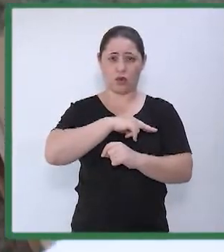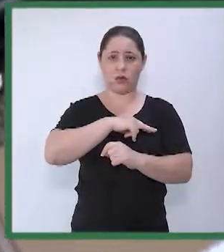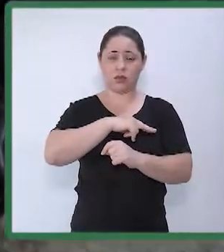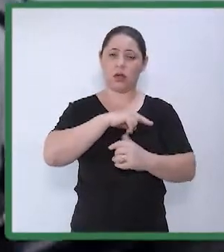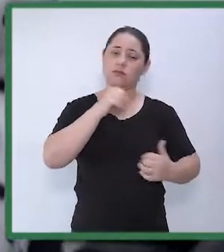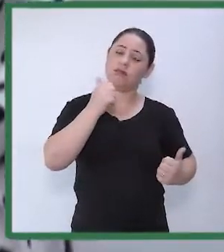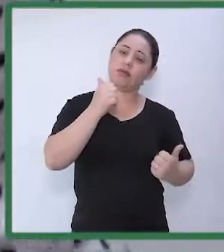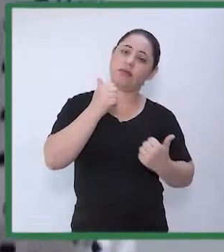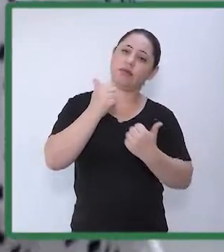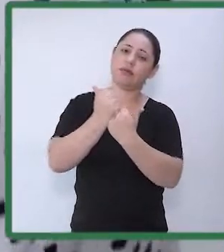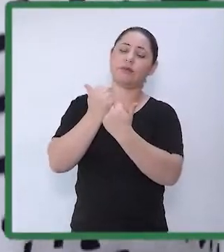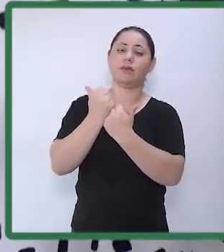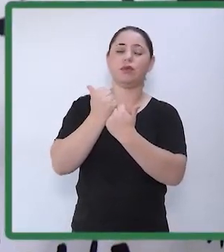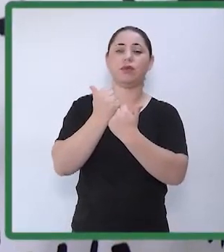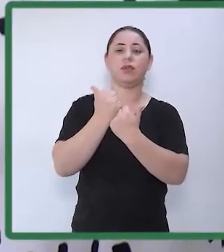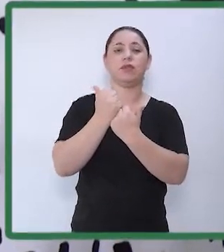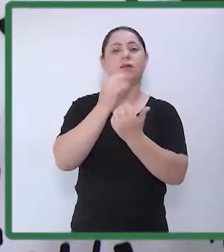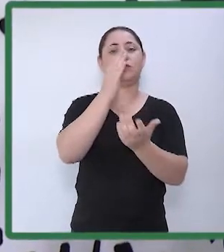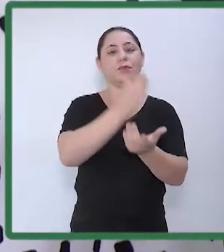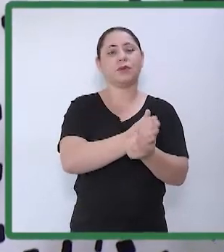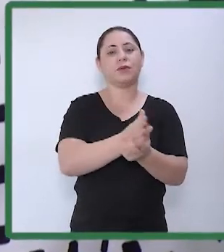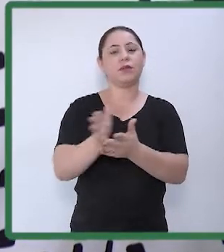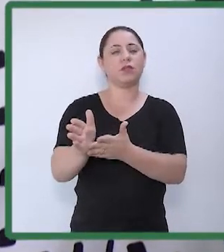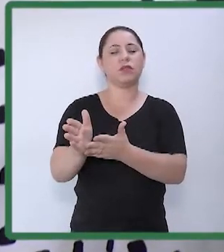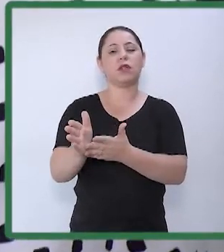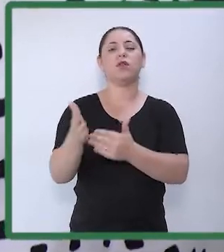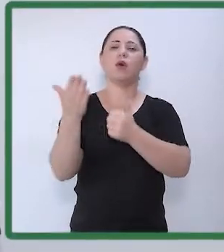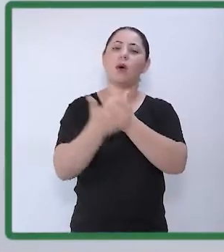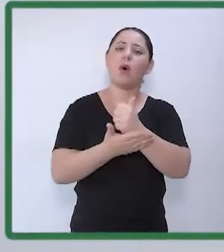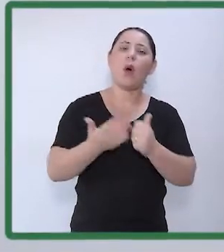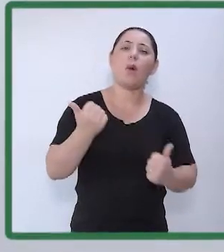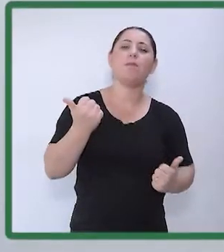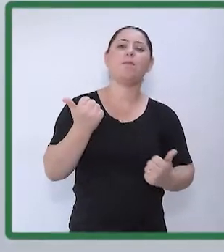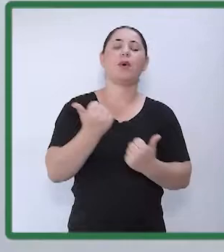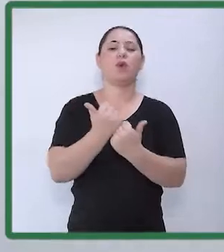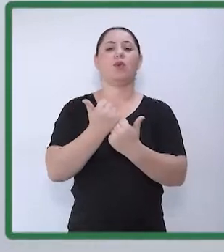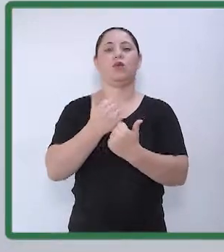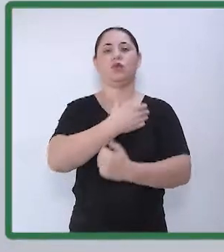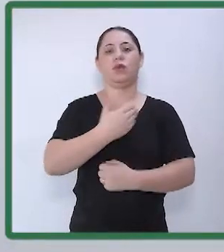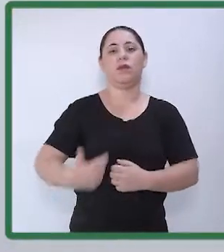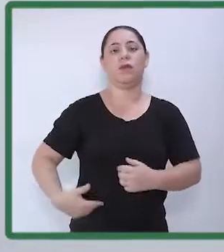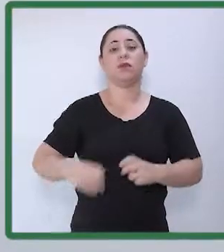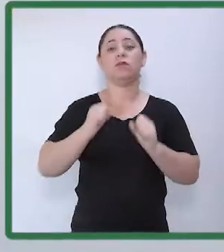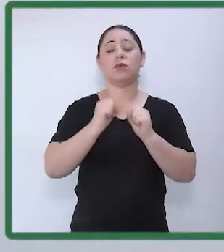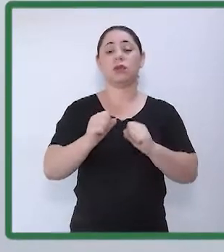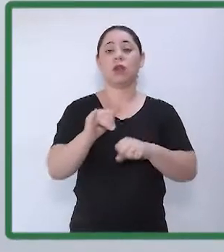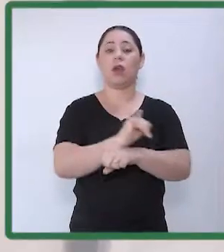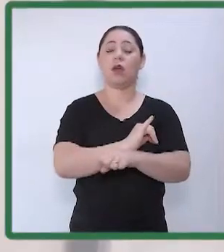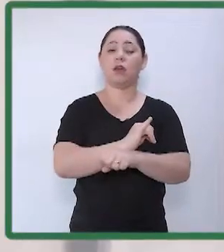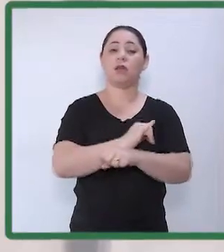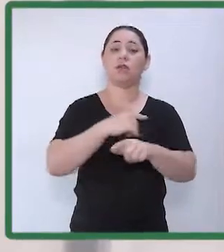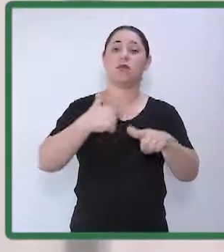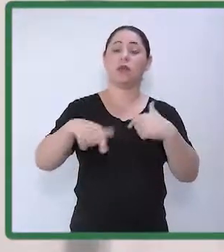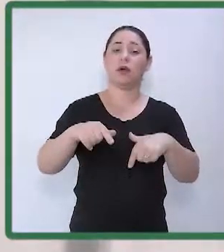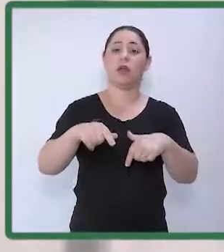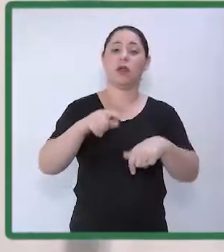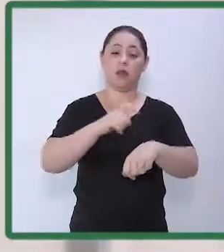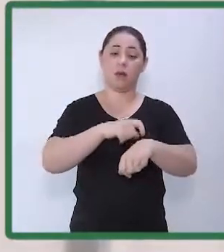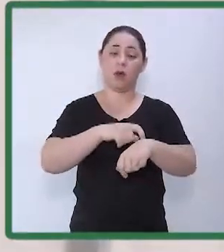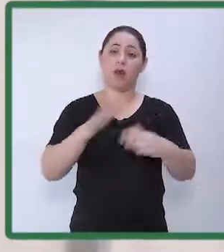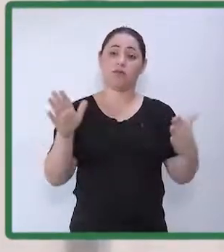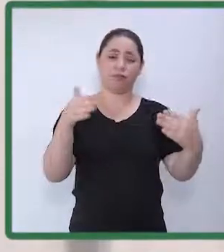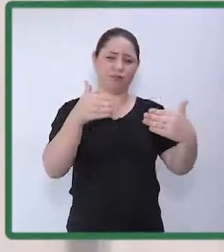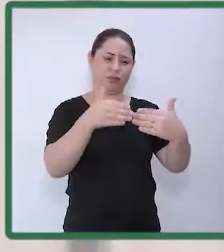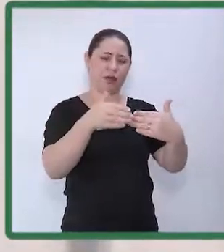sermos auxiliar nesse processo, né, dando aí toda a sustentação para o nosso governo poder agir. Teve horas que teve